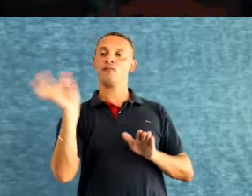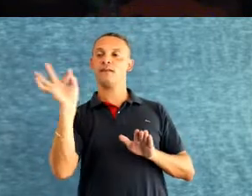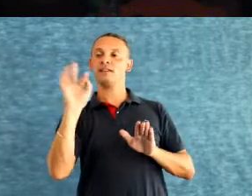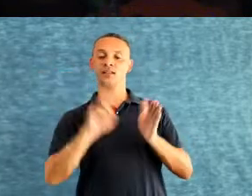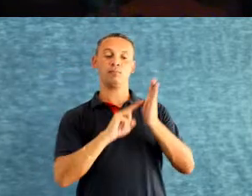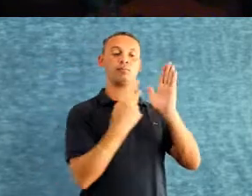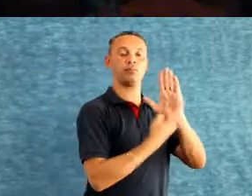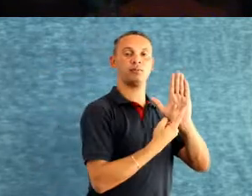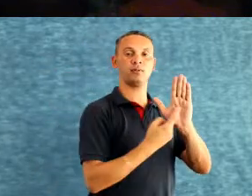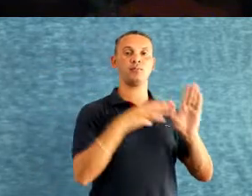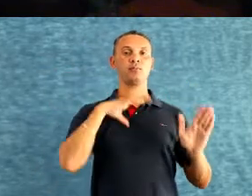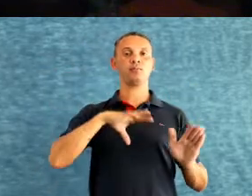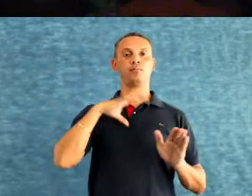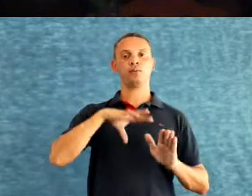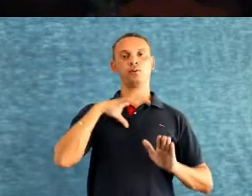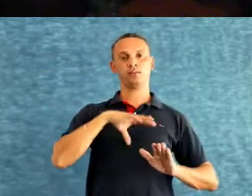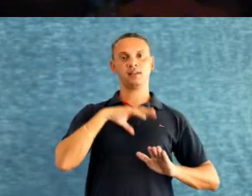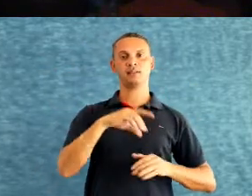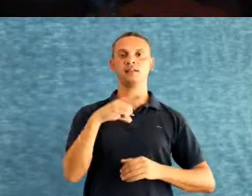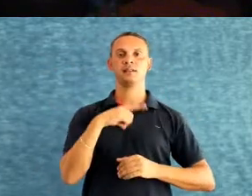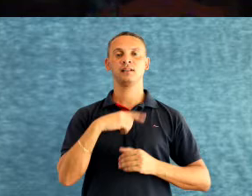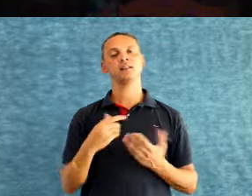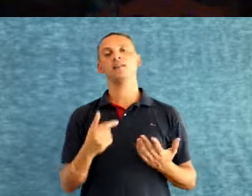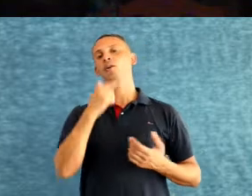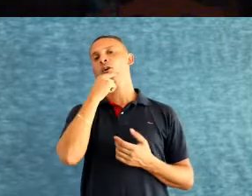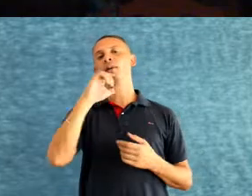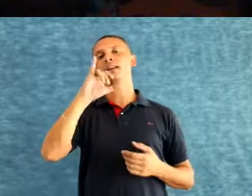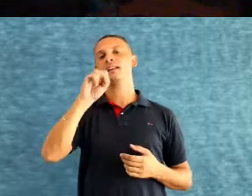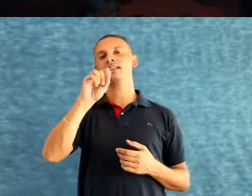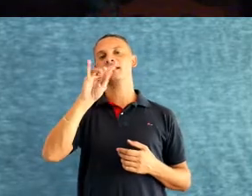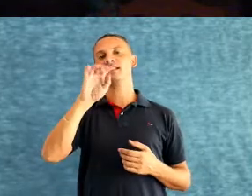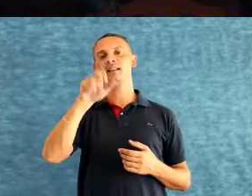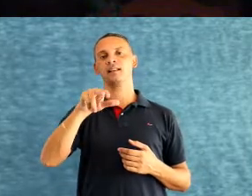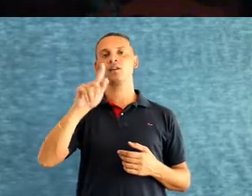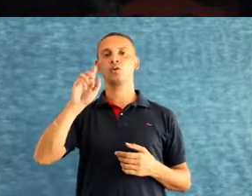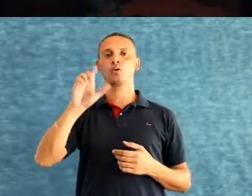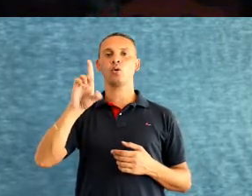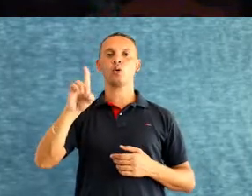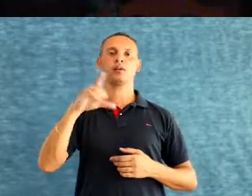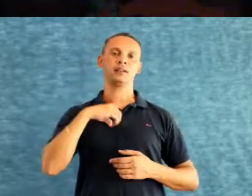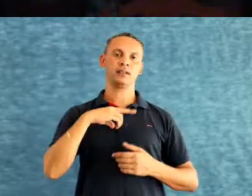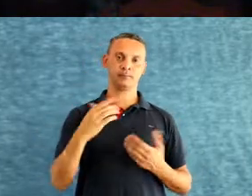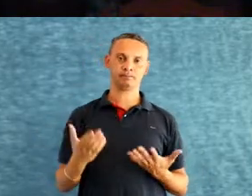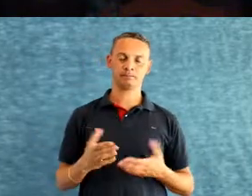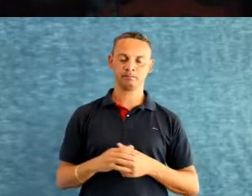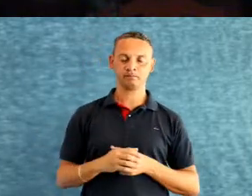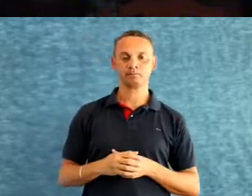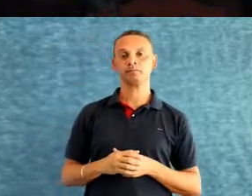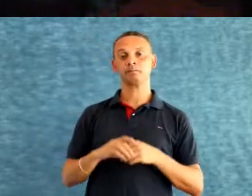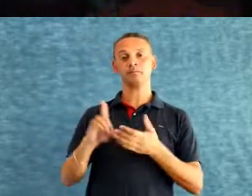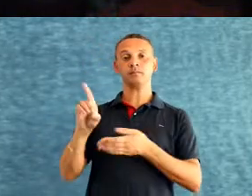português da obra de Mrs. Goldwyn. Mrs. Goldwyn era o nome de casado de Mary Stonecraft. E os